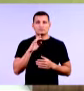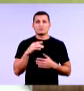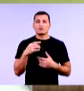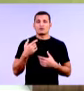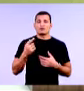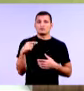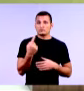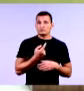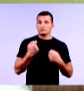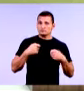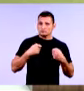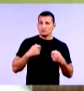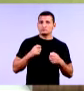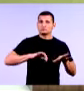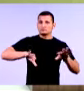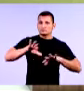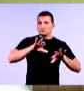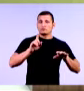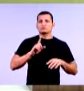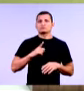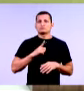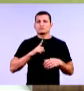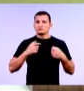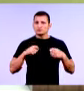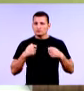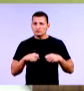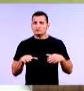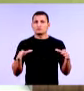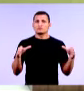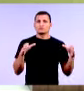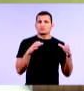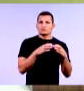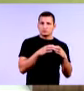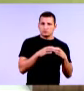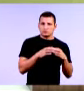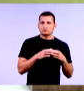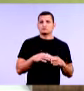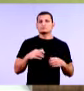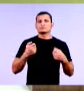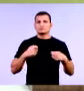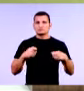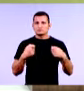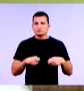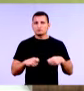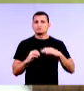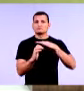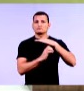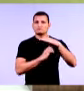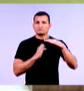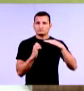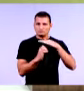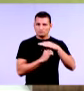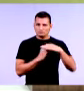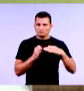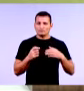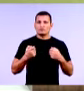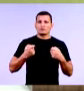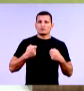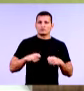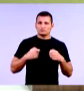necessidades individuais, né? Nós temos necessidades corporativas, nós temos necessidades empresariais, nós temos